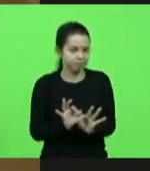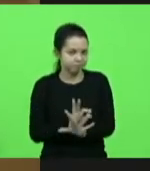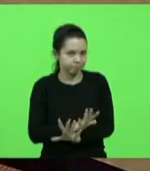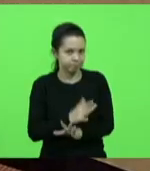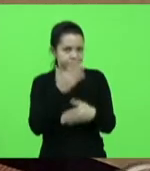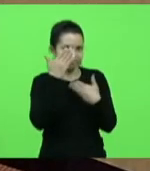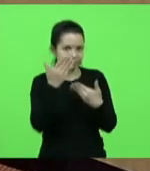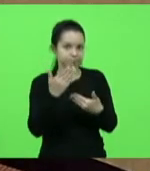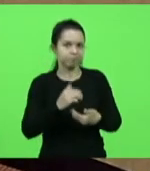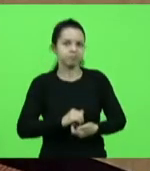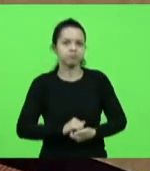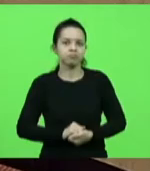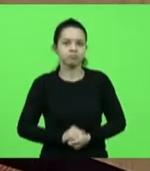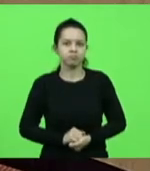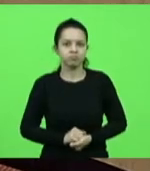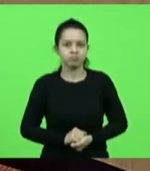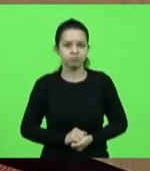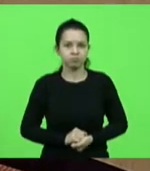obrigado.